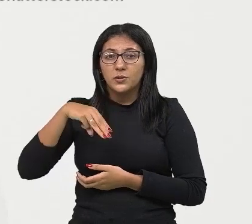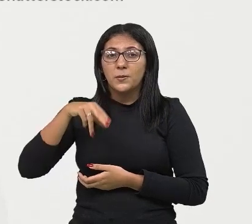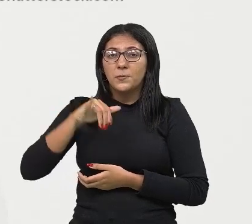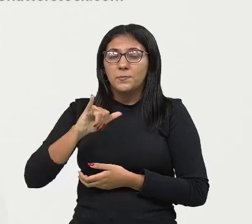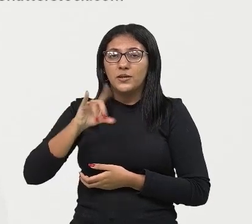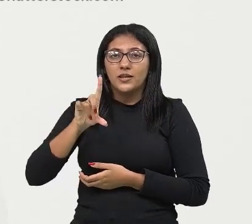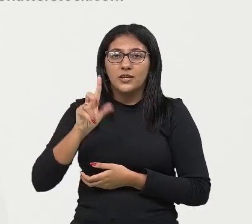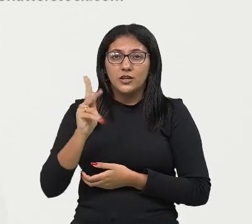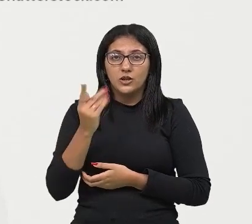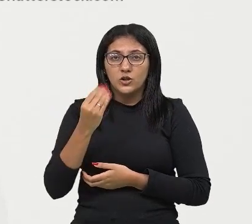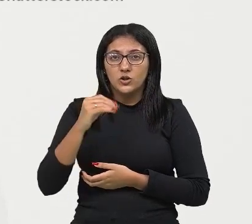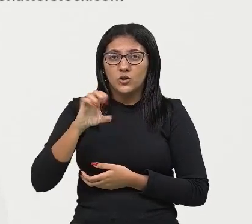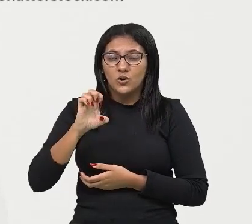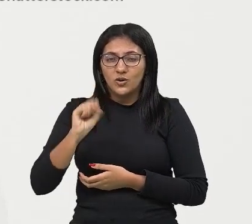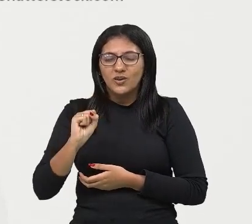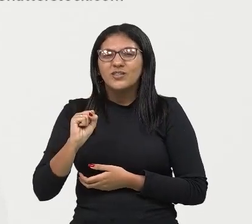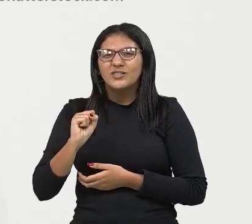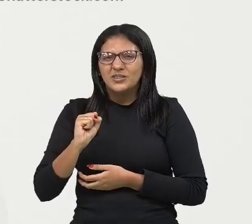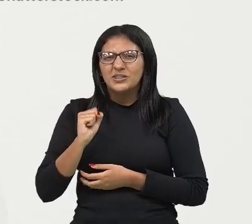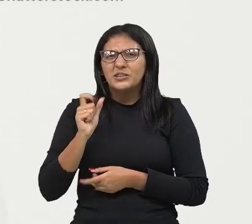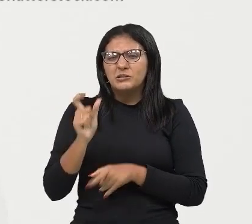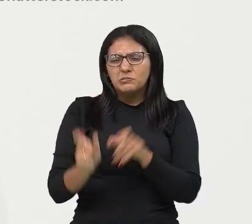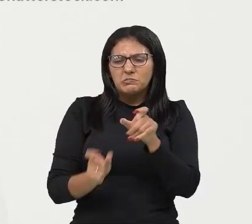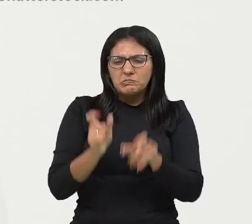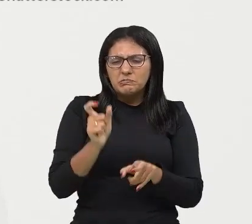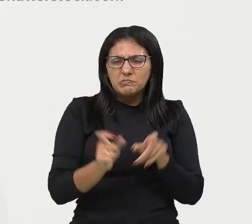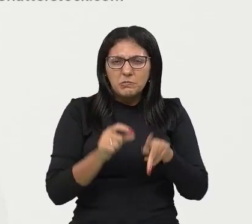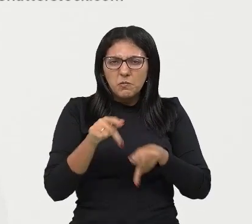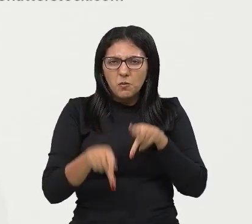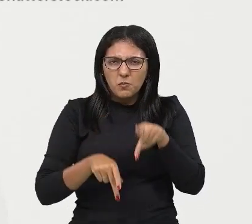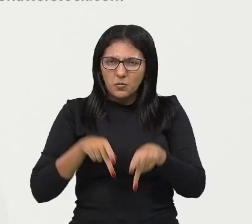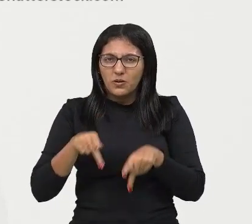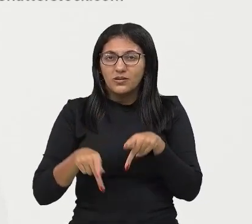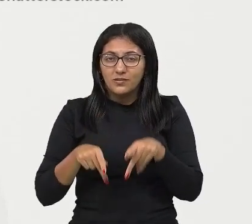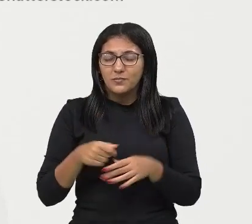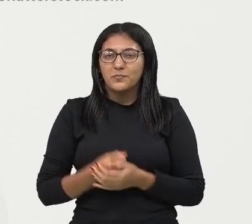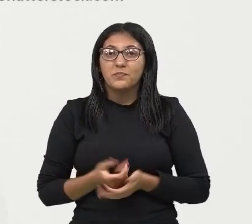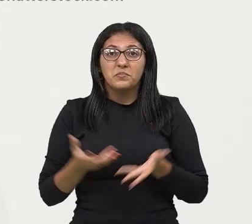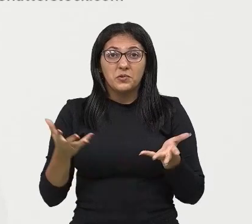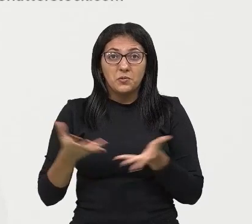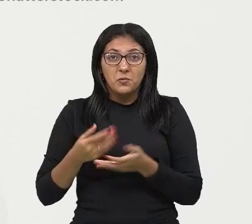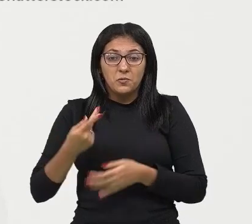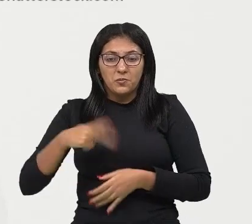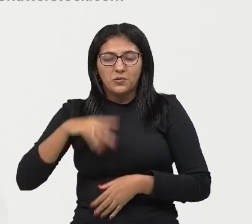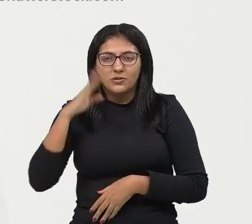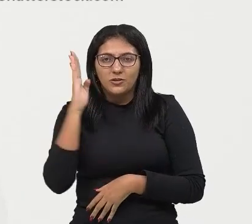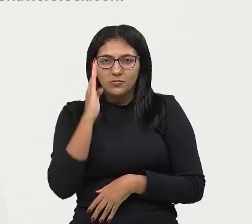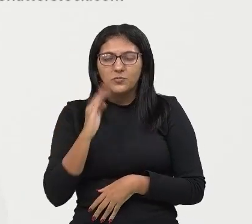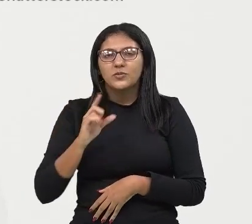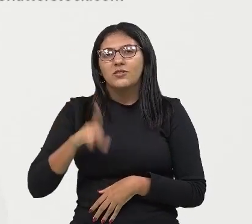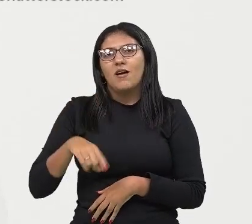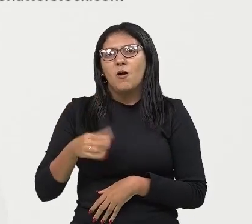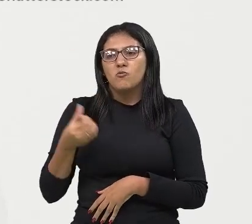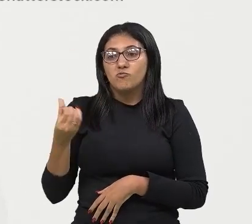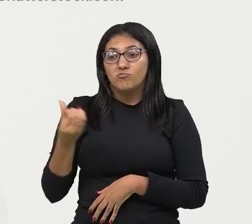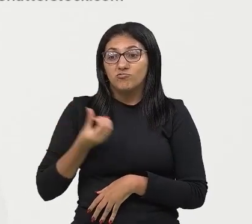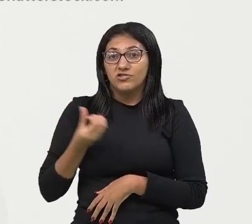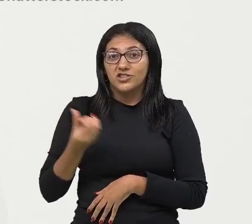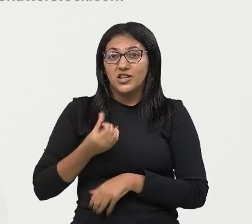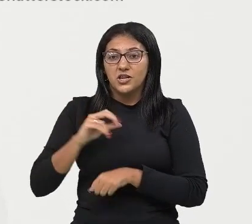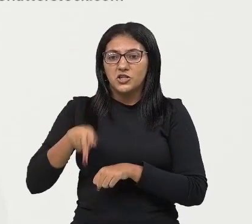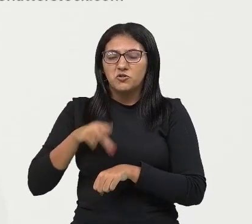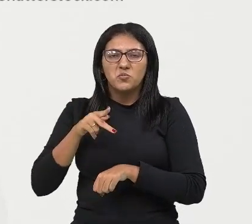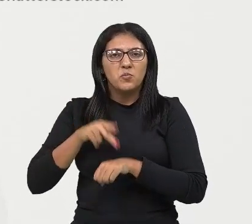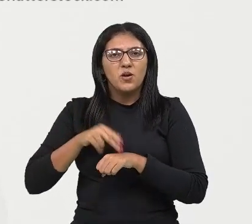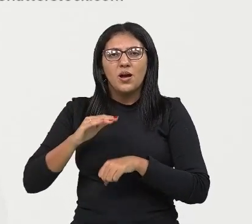214 milhões de habitantes. Então, atualmente, o nosso país é o 6º país